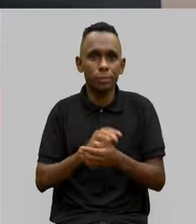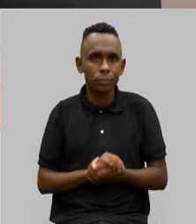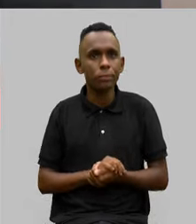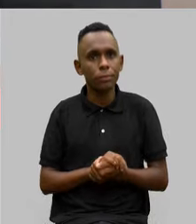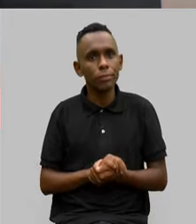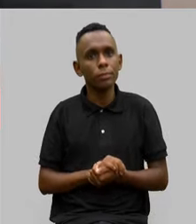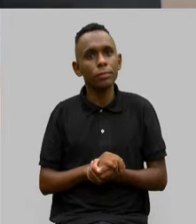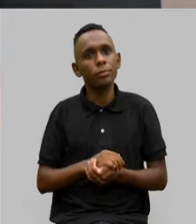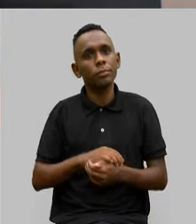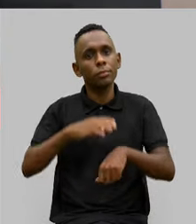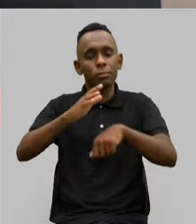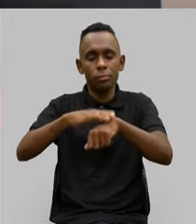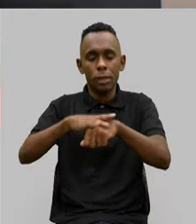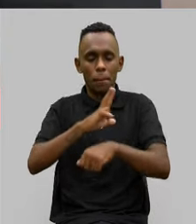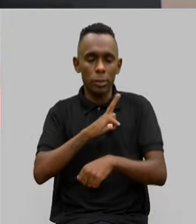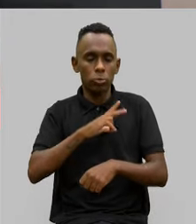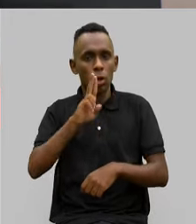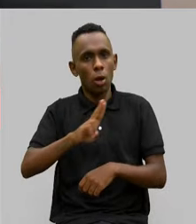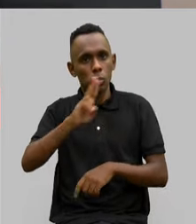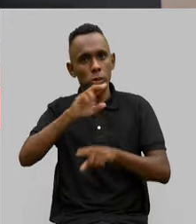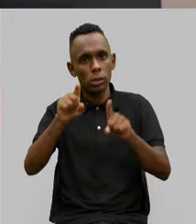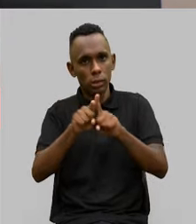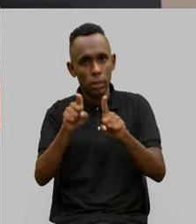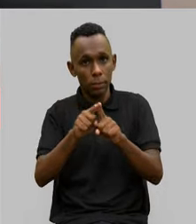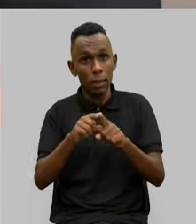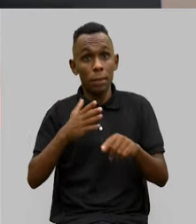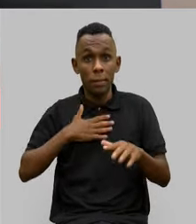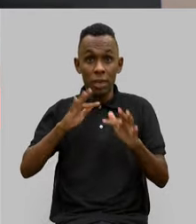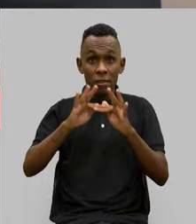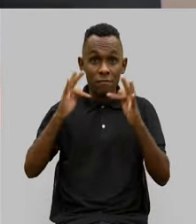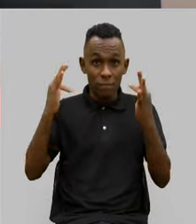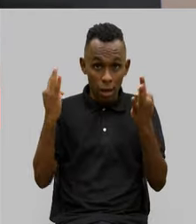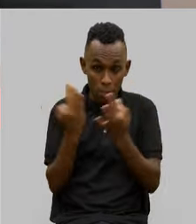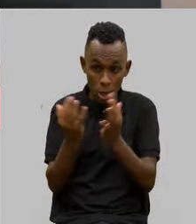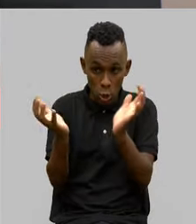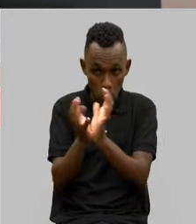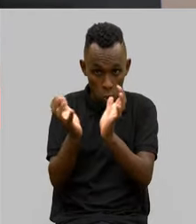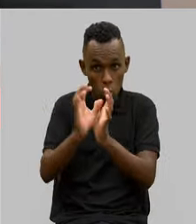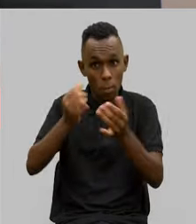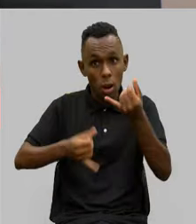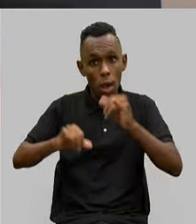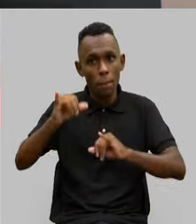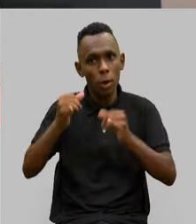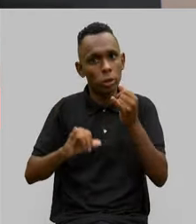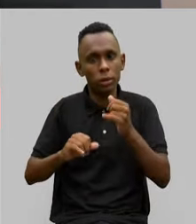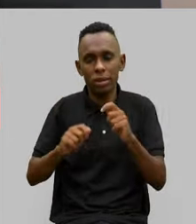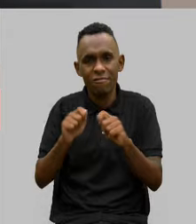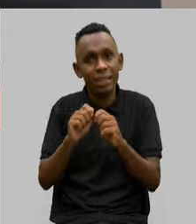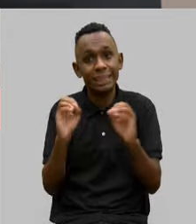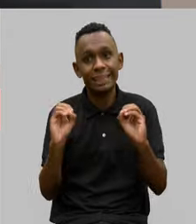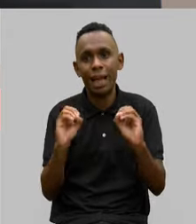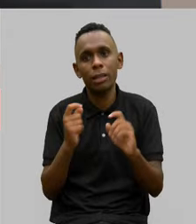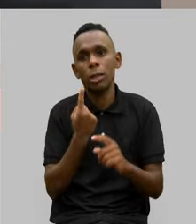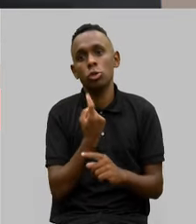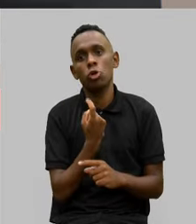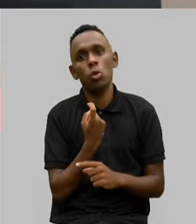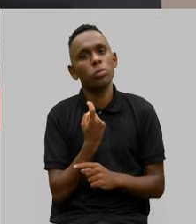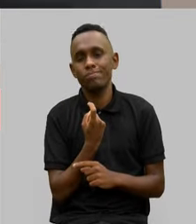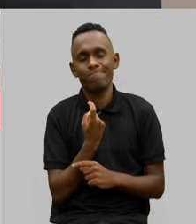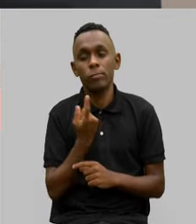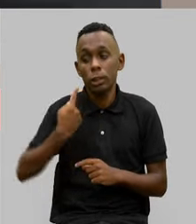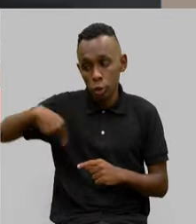enquanto uso pessoal na minha família essa equipe do laboratório que a gente não faz nada sozinha eu sou só a